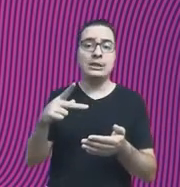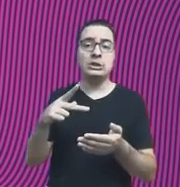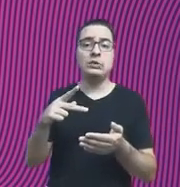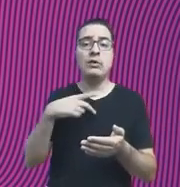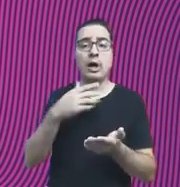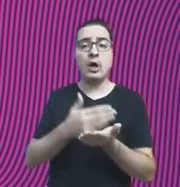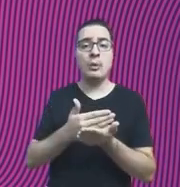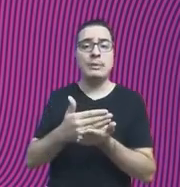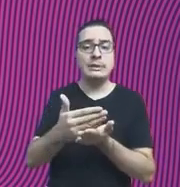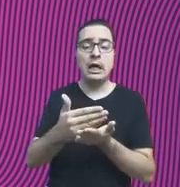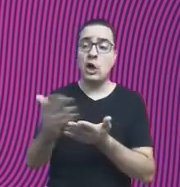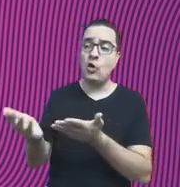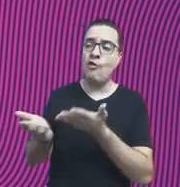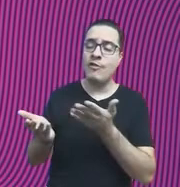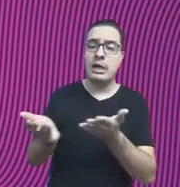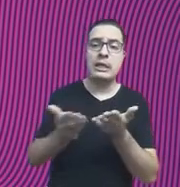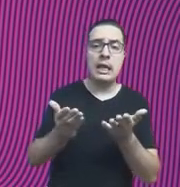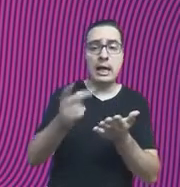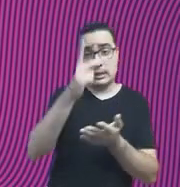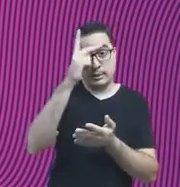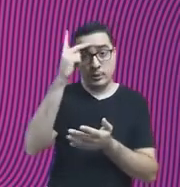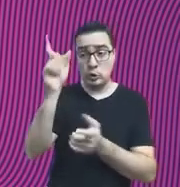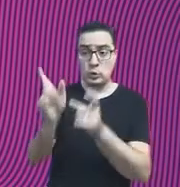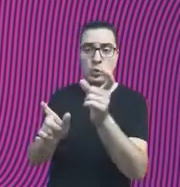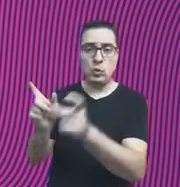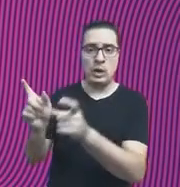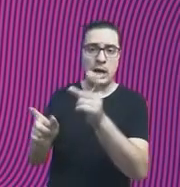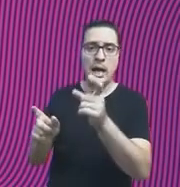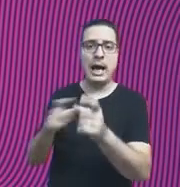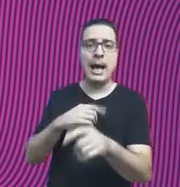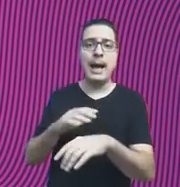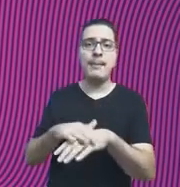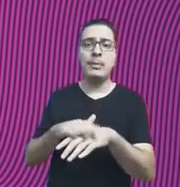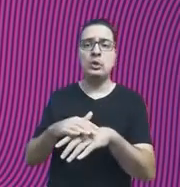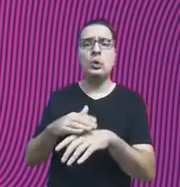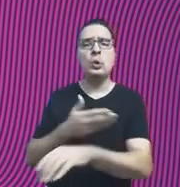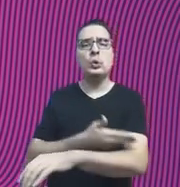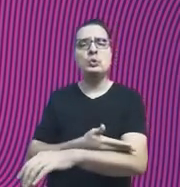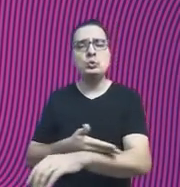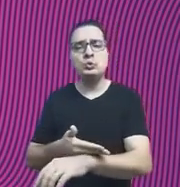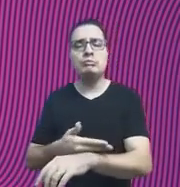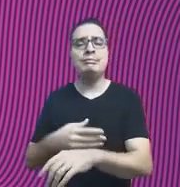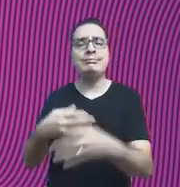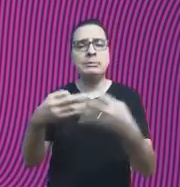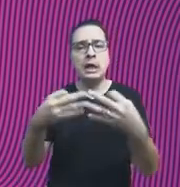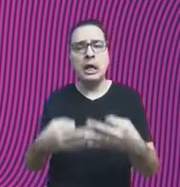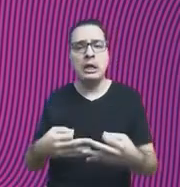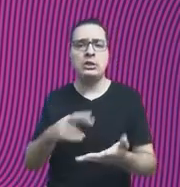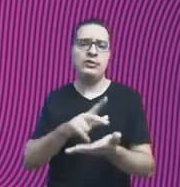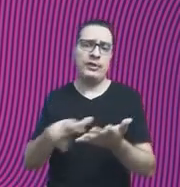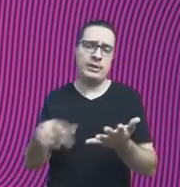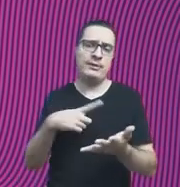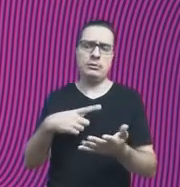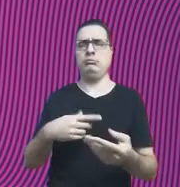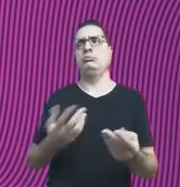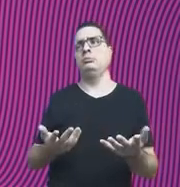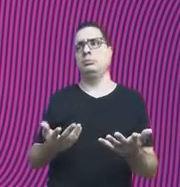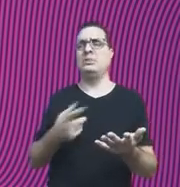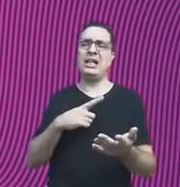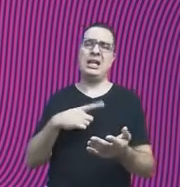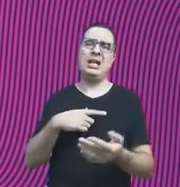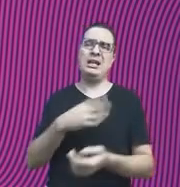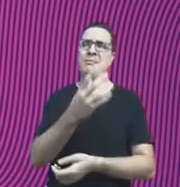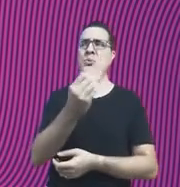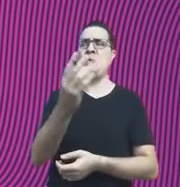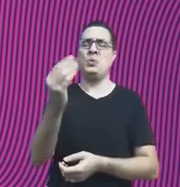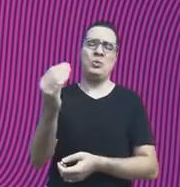o paciente a programar bons hábitos, a programar boas atividades. Você fala, bom, aí tem 200 que fazem isso, só